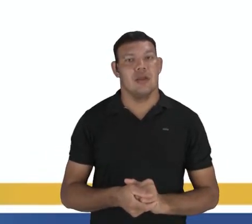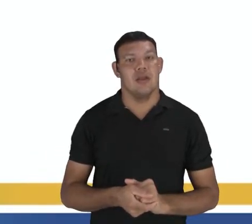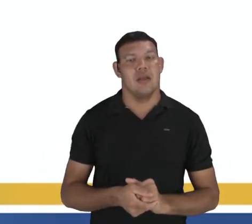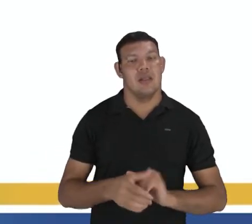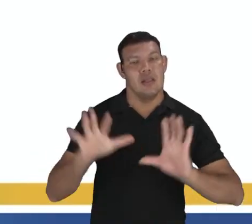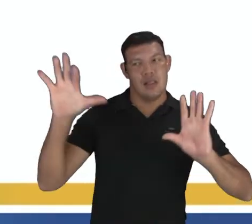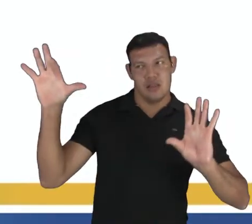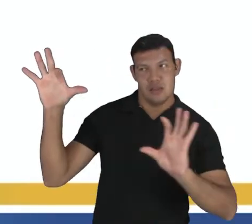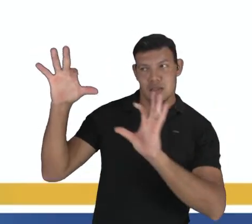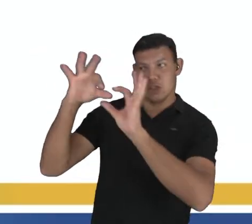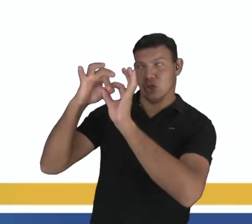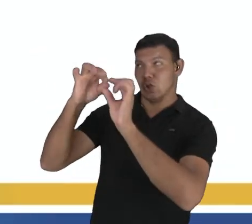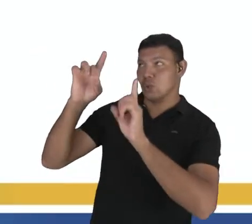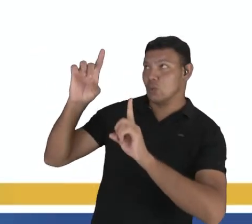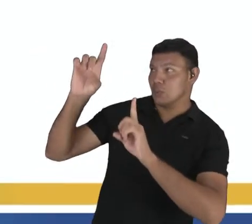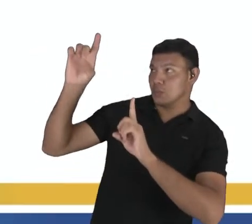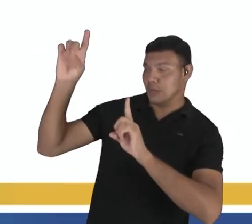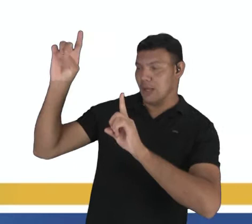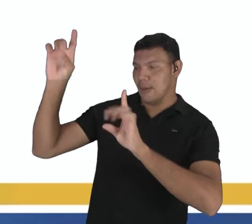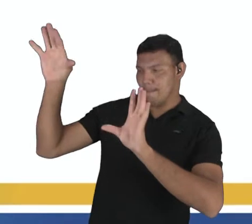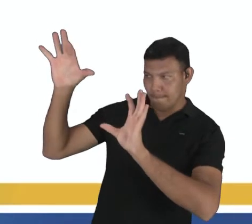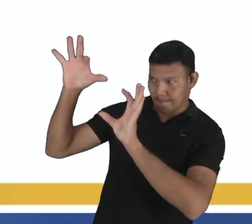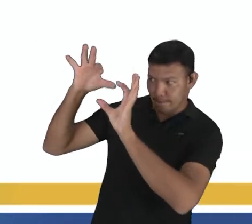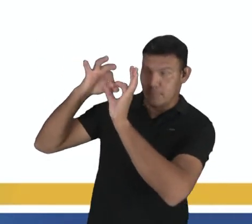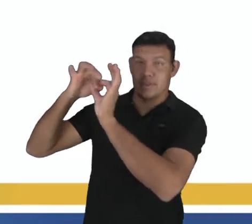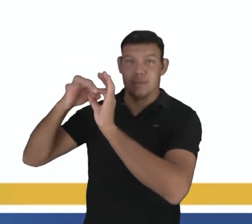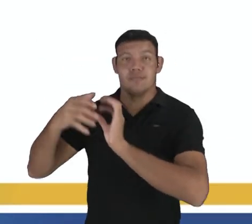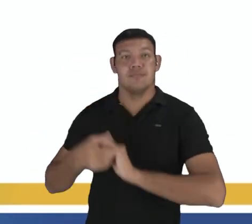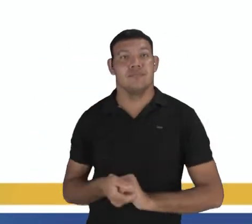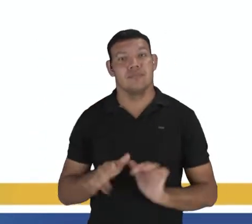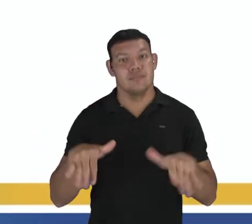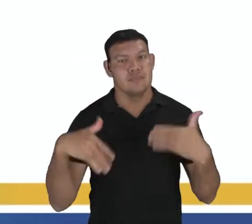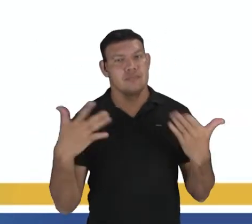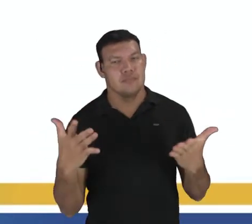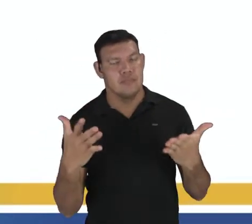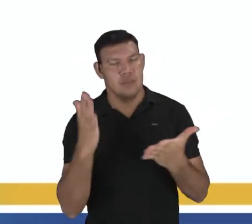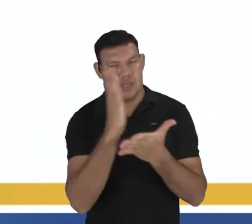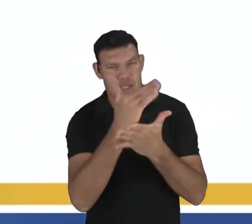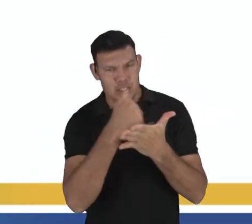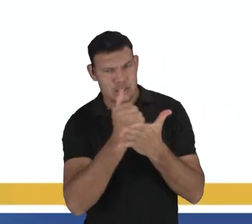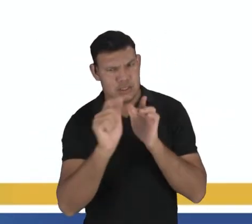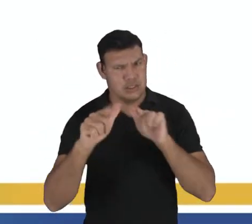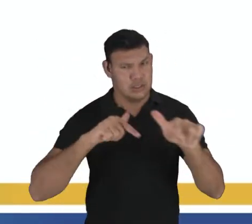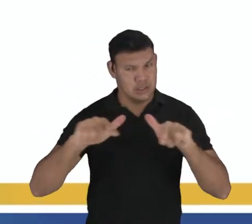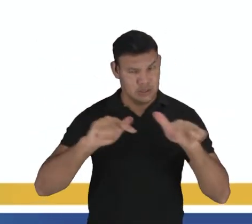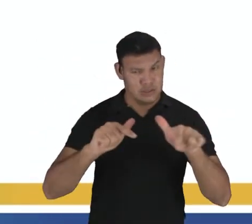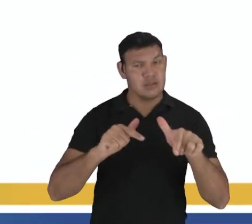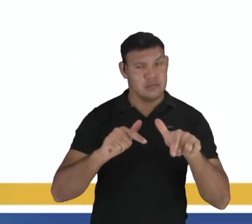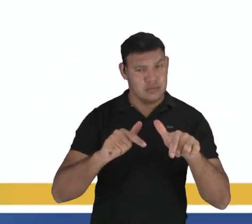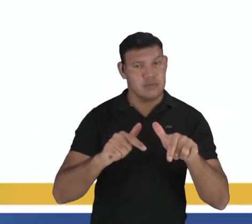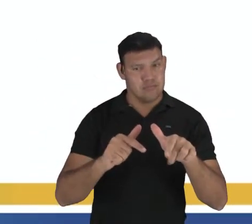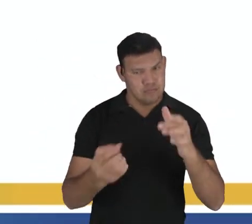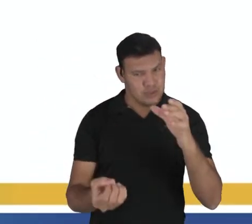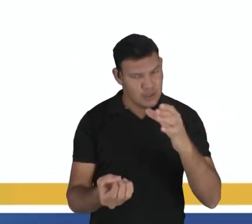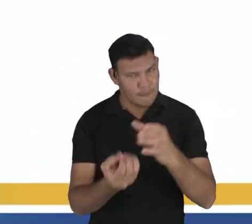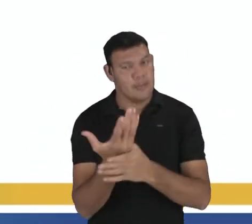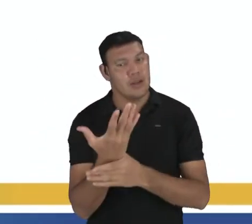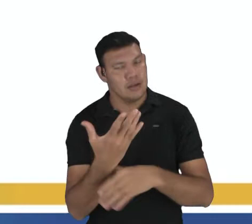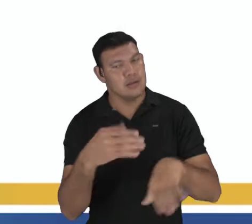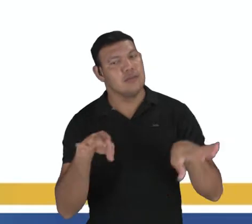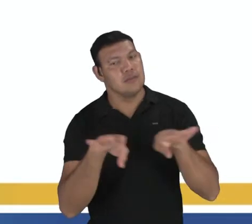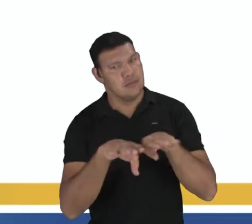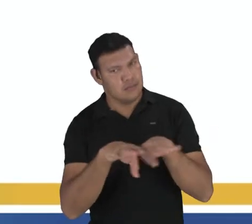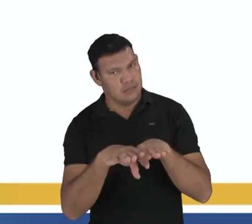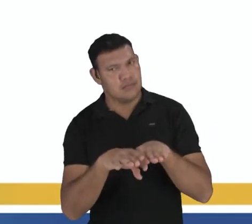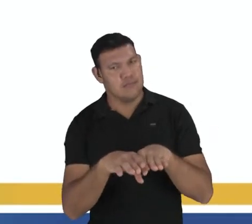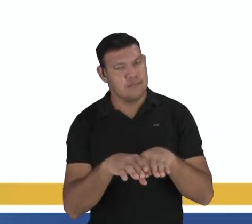divino, e a figura do rei, né? Porque a divisão do trabalho, ela vai ser estabelecida. Então, algum